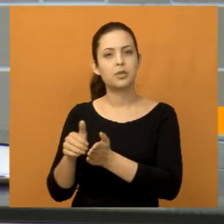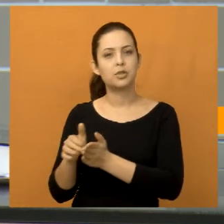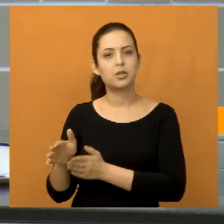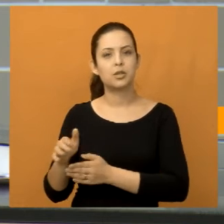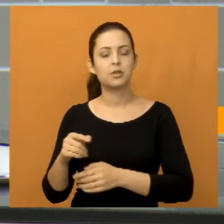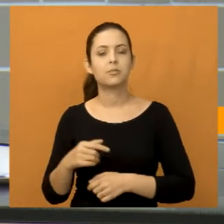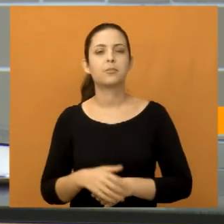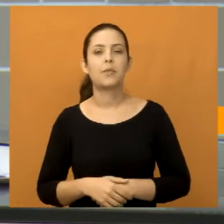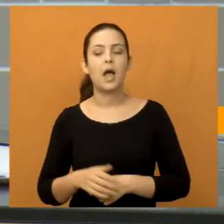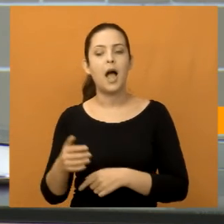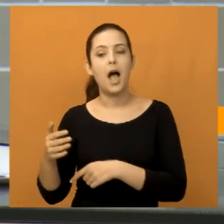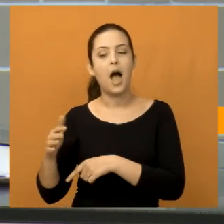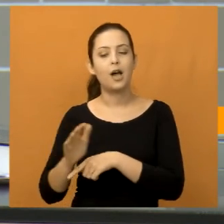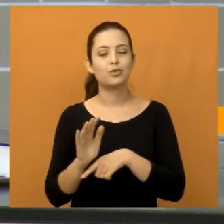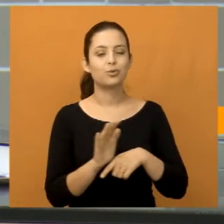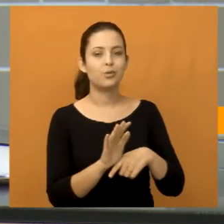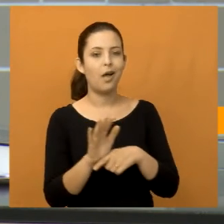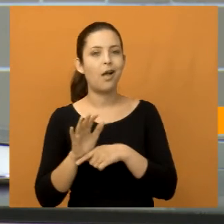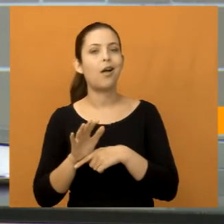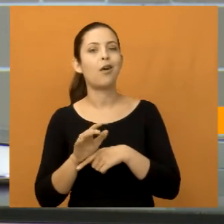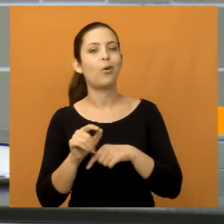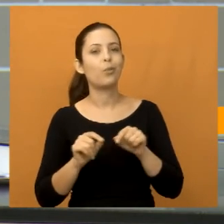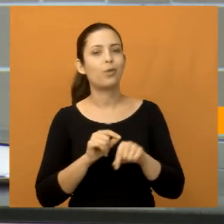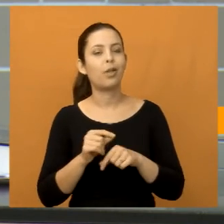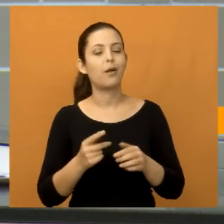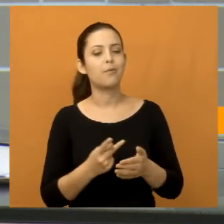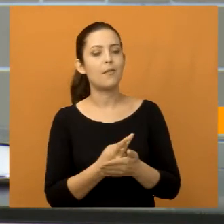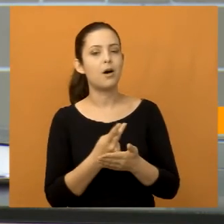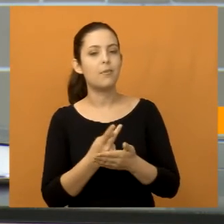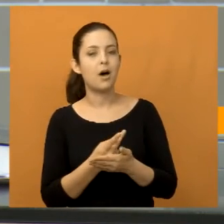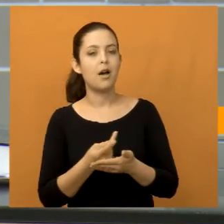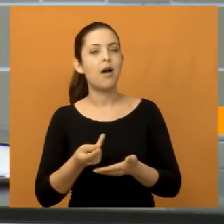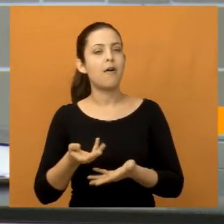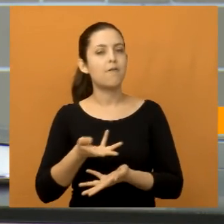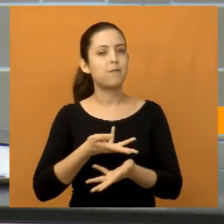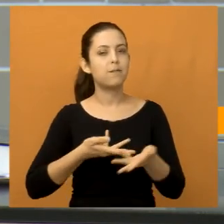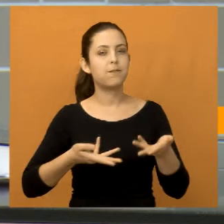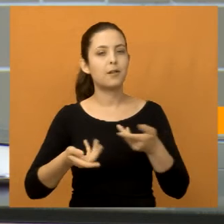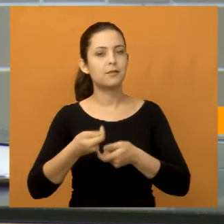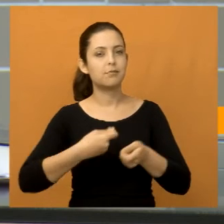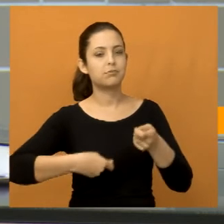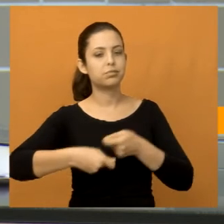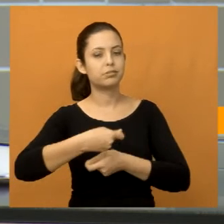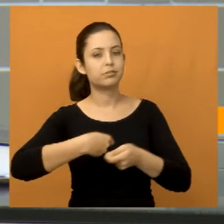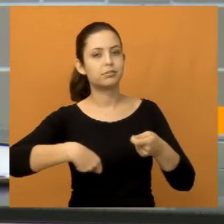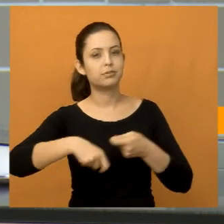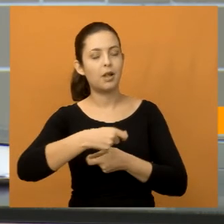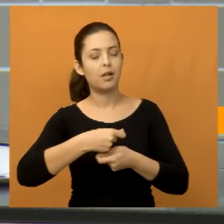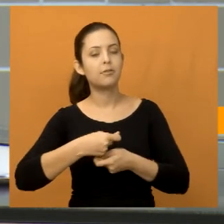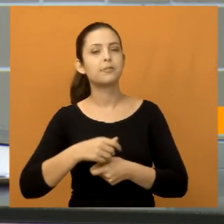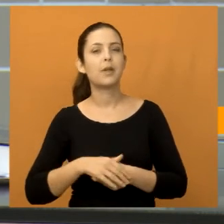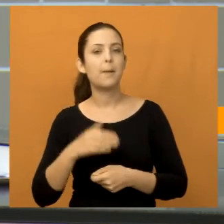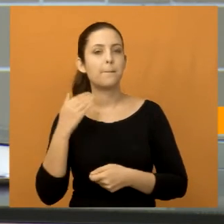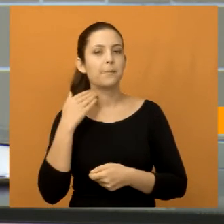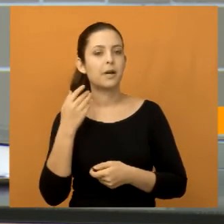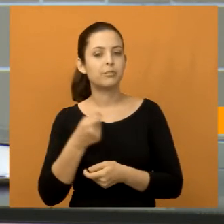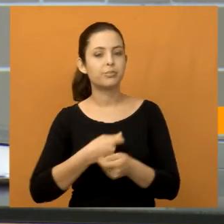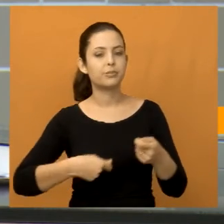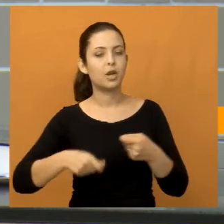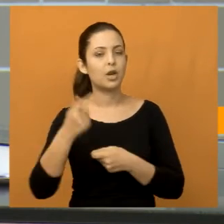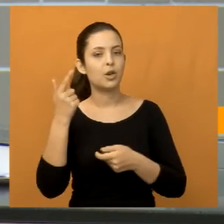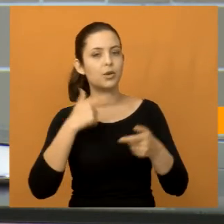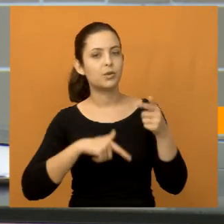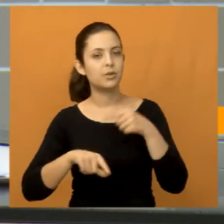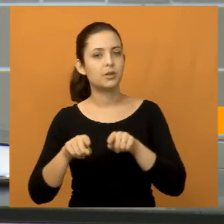por cooperar com um esquema de fraude, facilitando a movimentação financeira do conchavo. Consignou